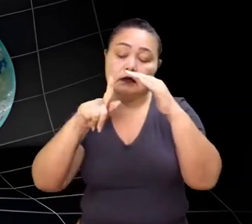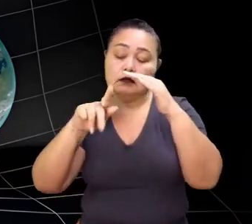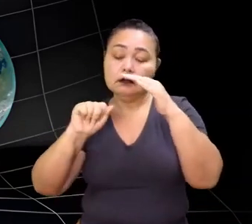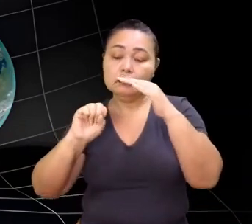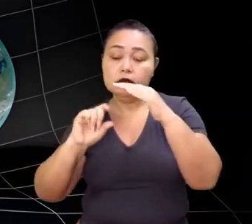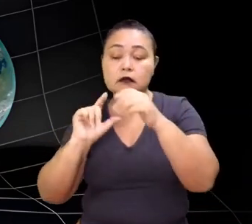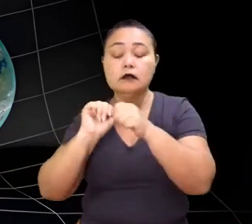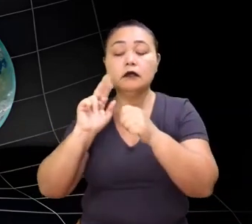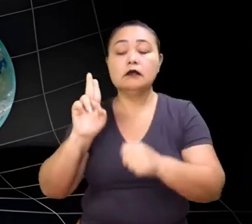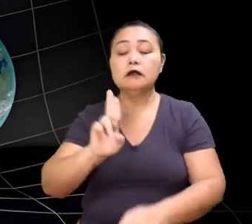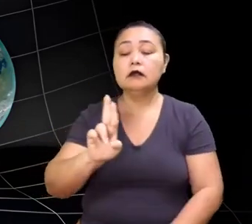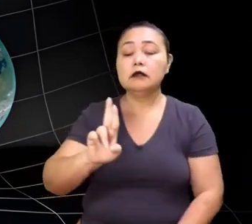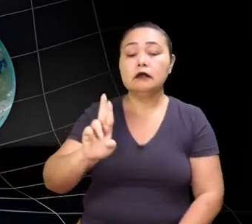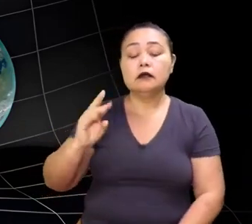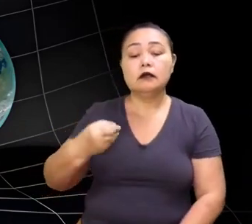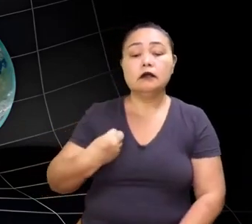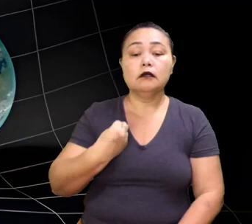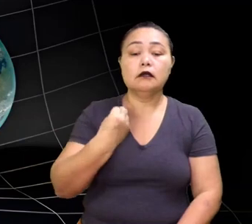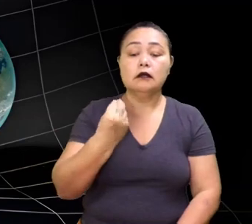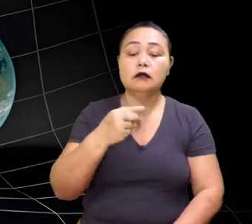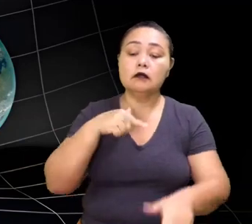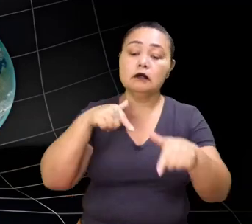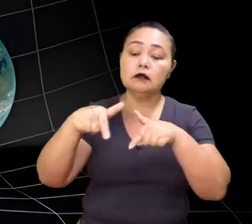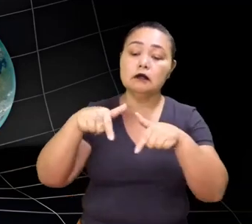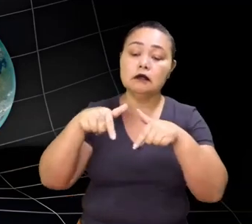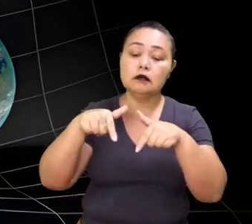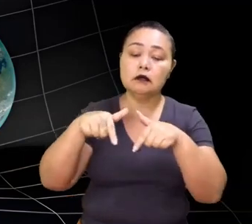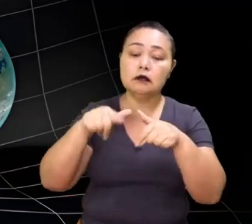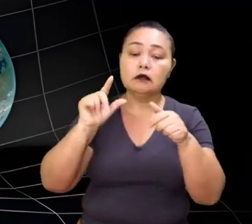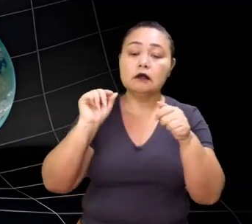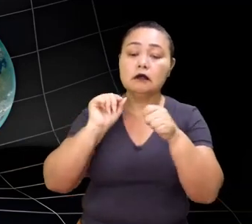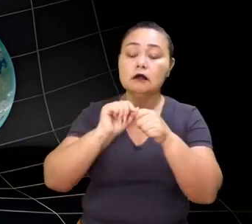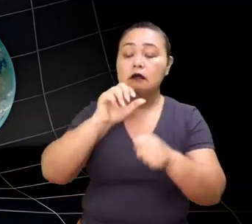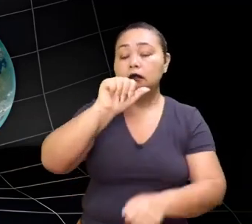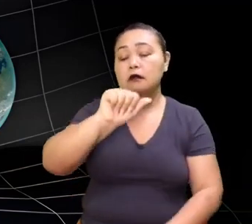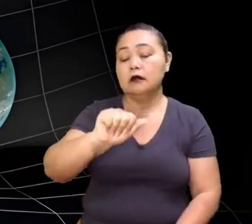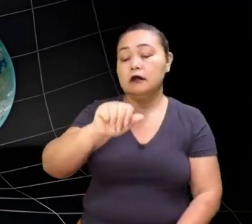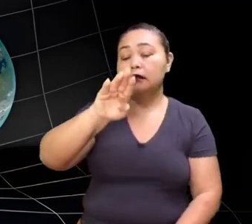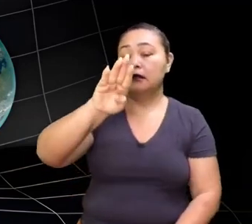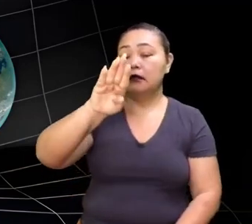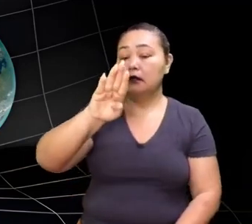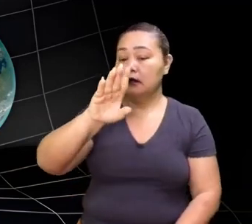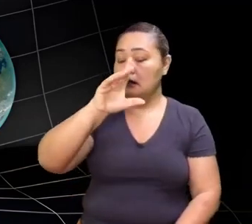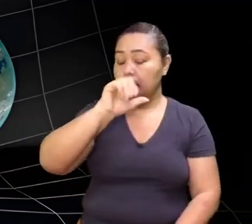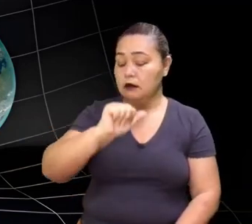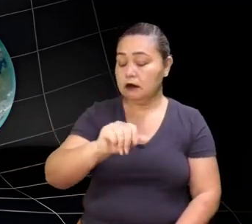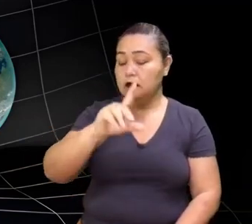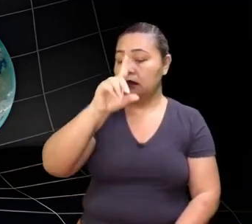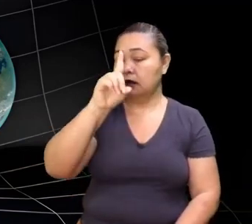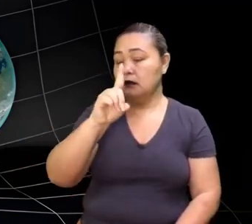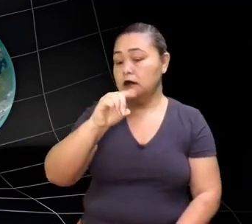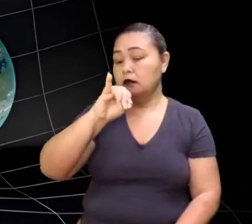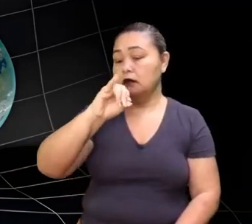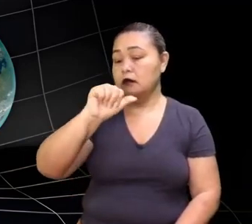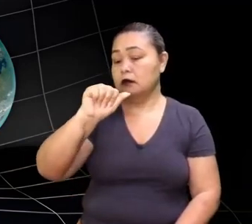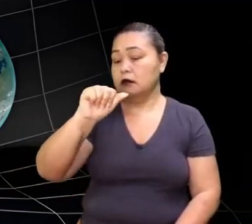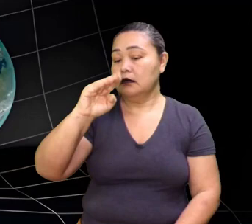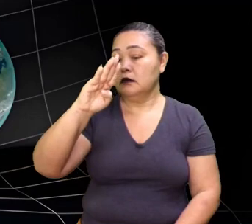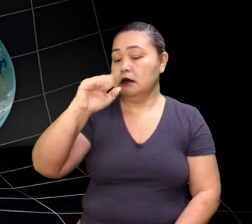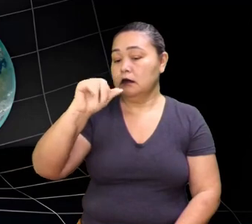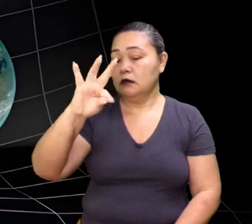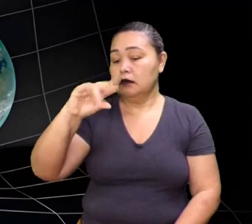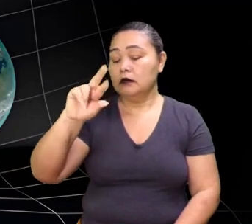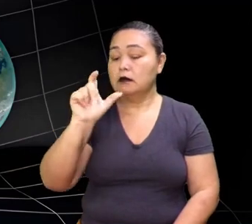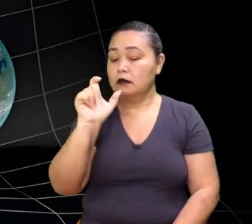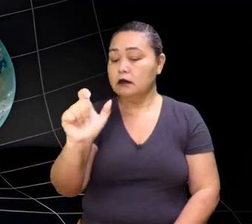temos o que chamamos de trabalho né numa realização adiabática tá então presta bem atenção